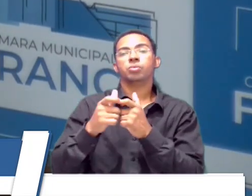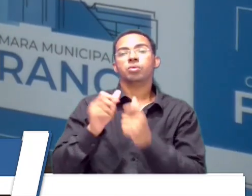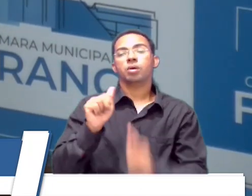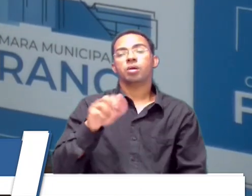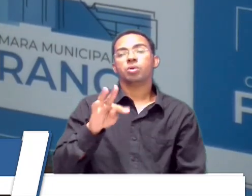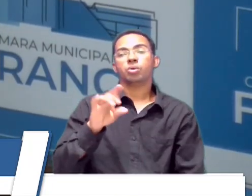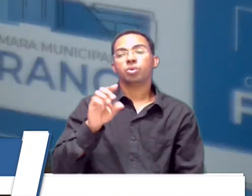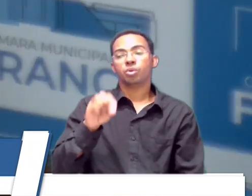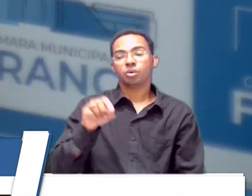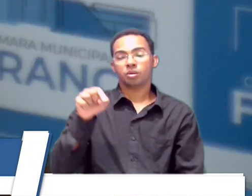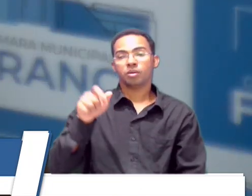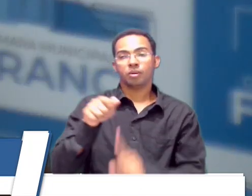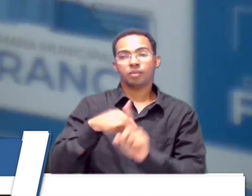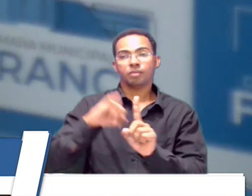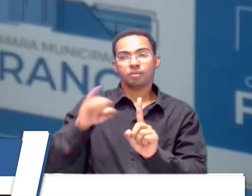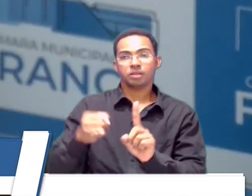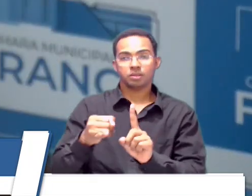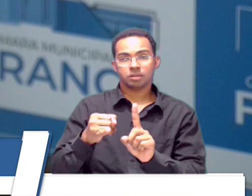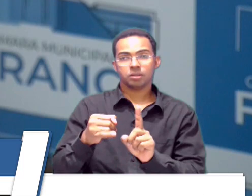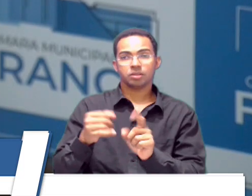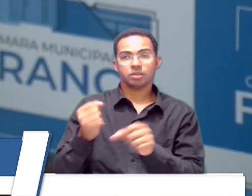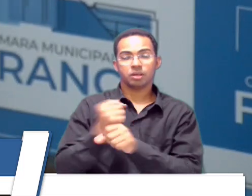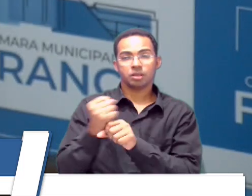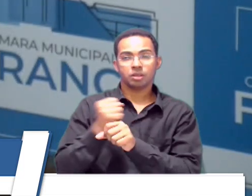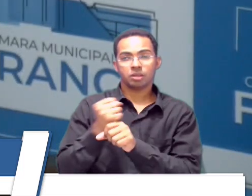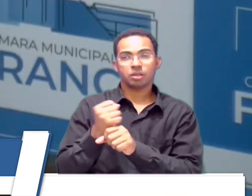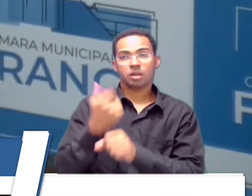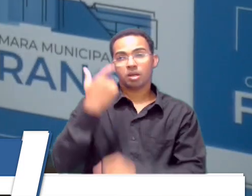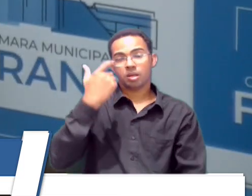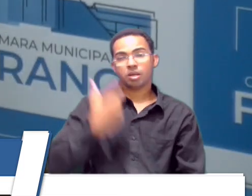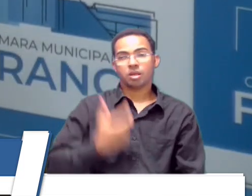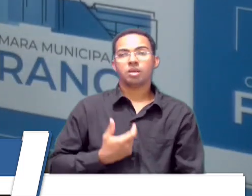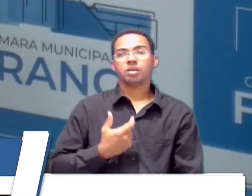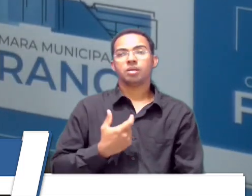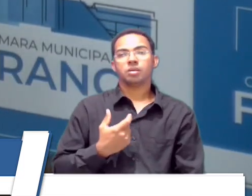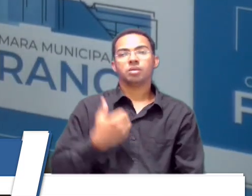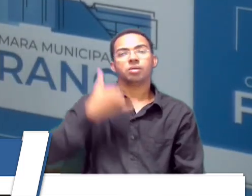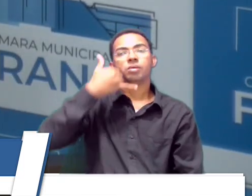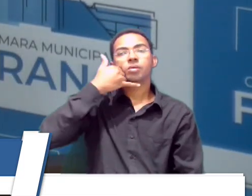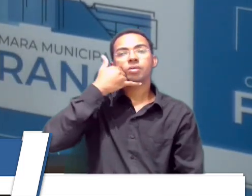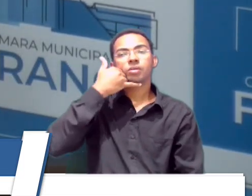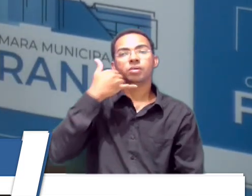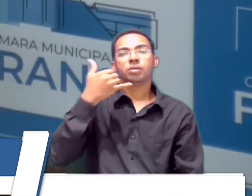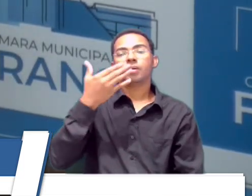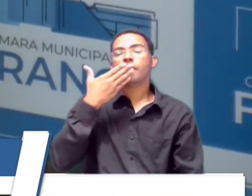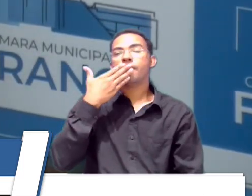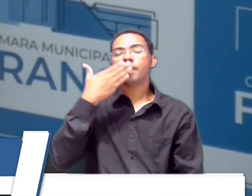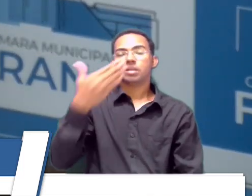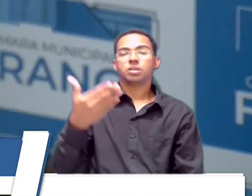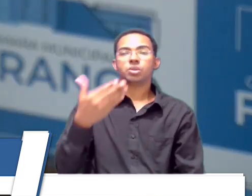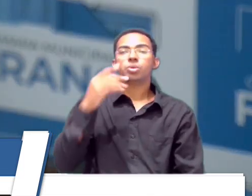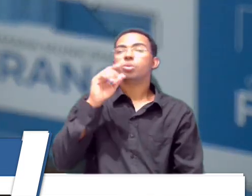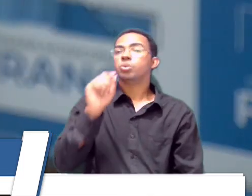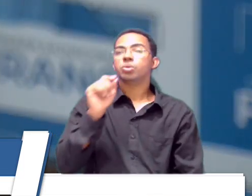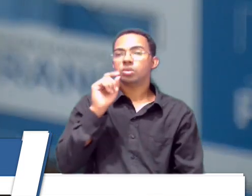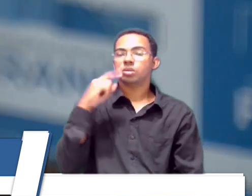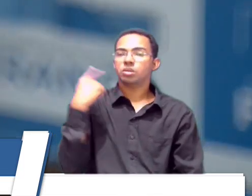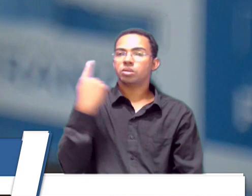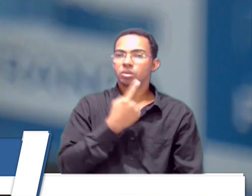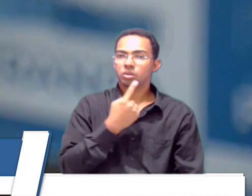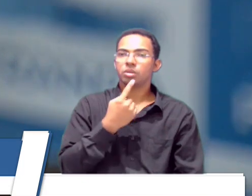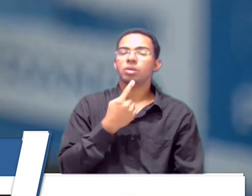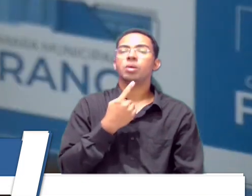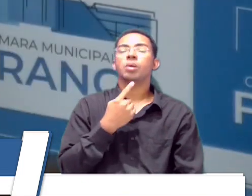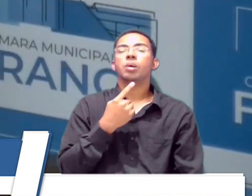ano, quando eu recebi uma ligação dele pedindo que nós dessemos